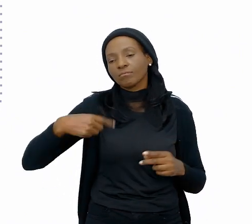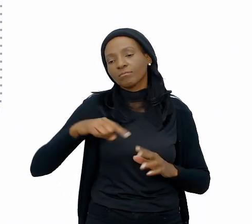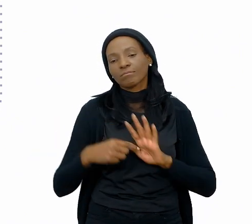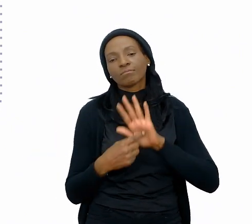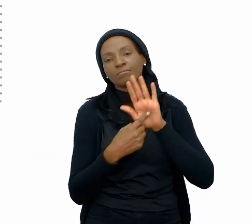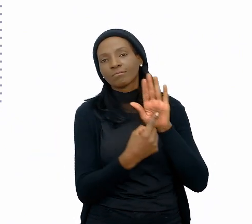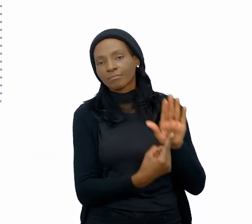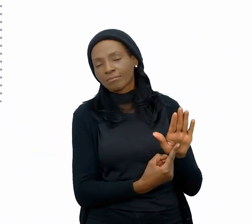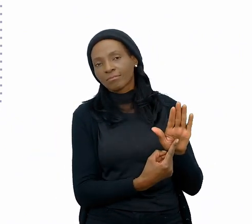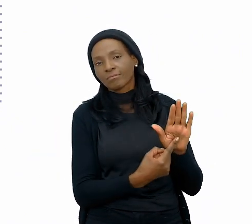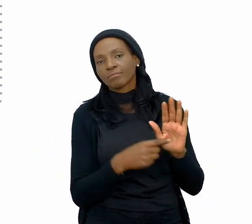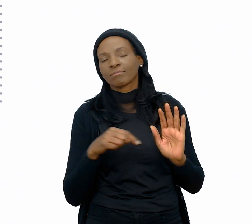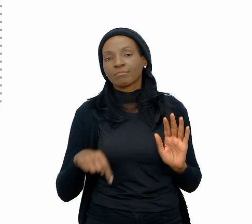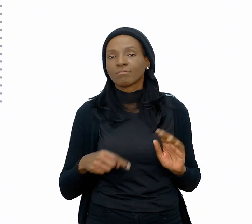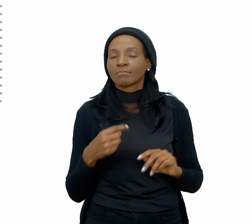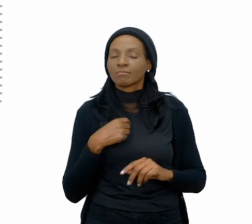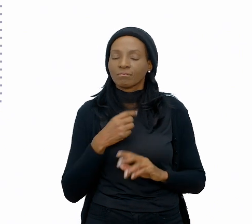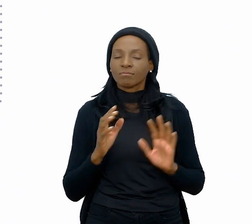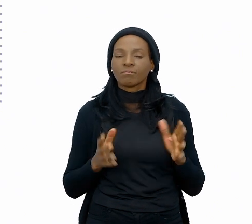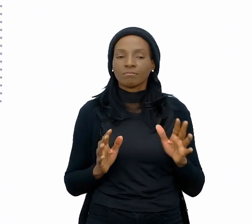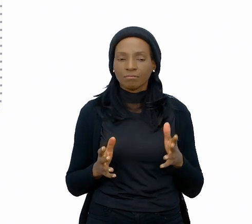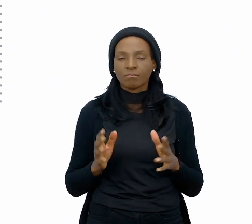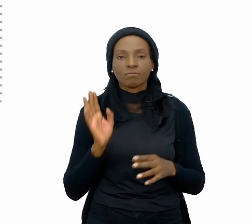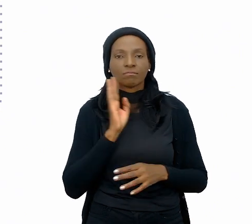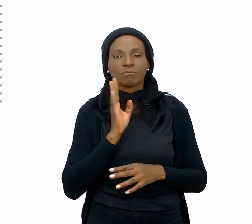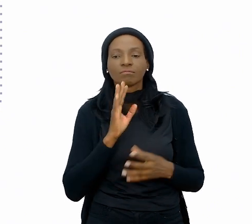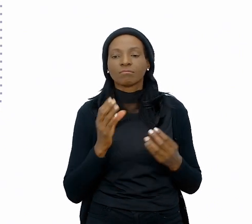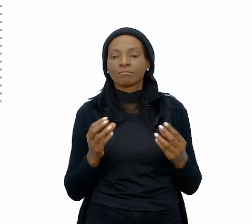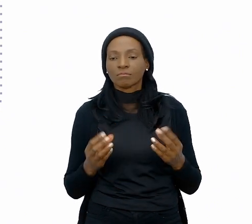apresentando aqui. Eu já fiz isso, é bem bacana.